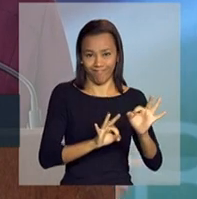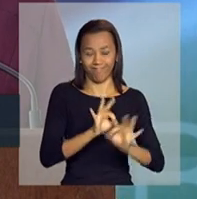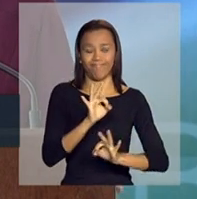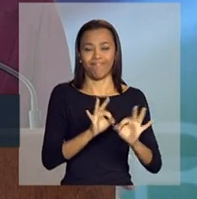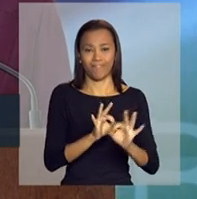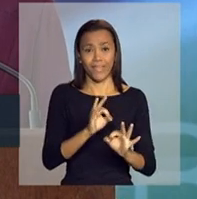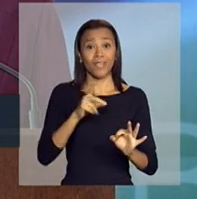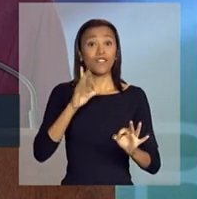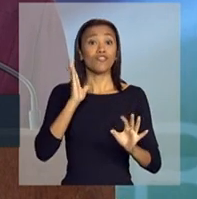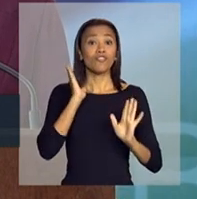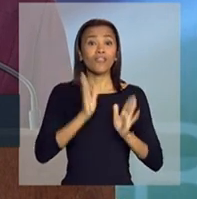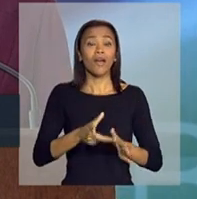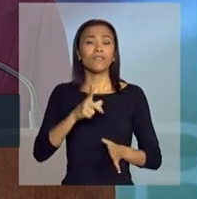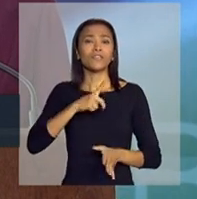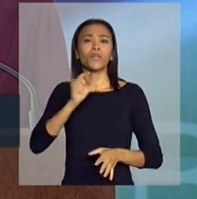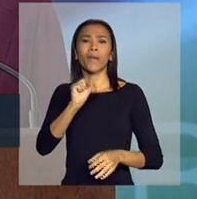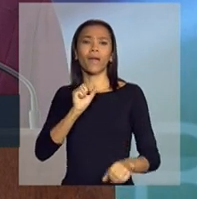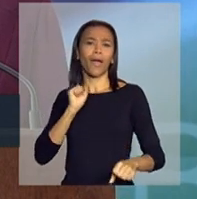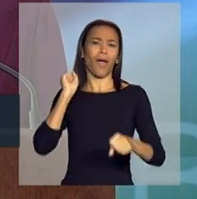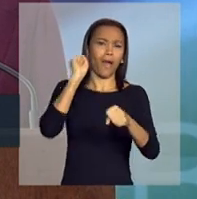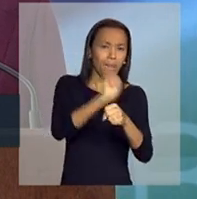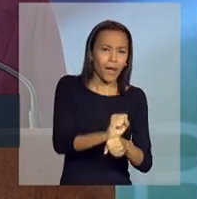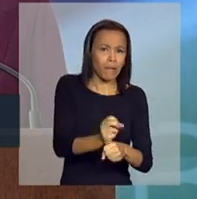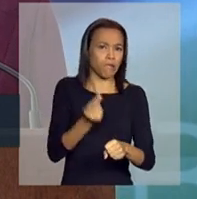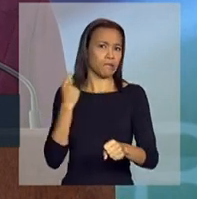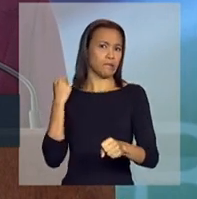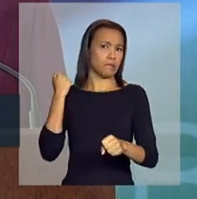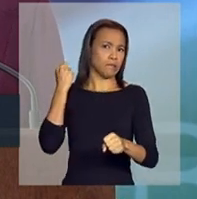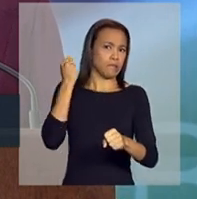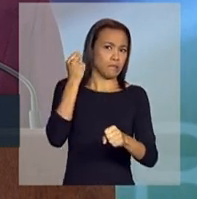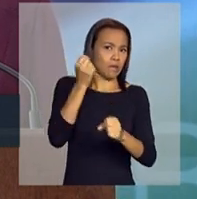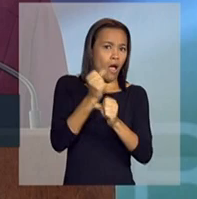sido paralisados anos atrás.